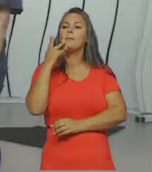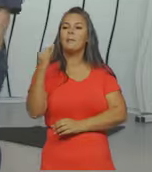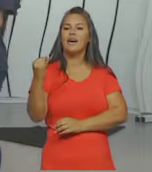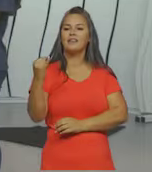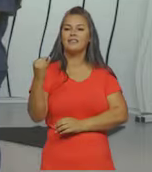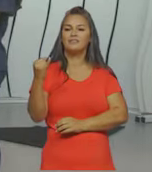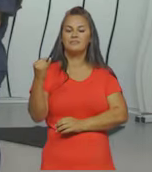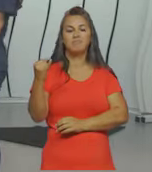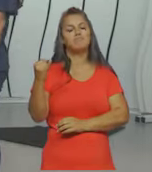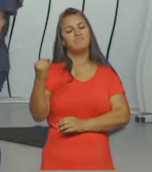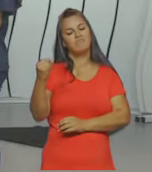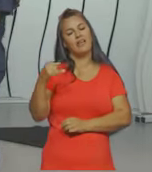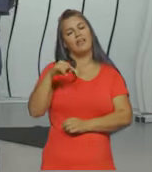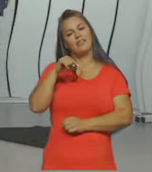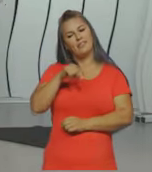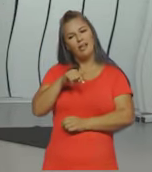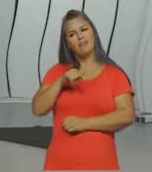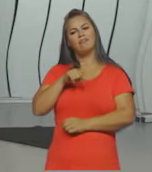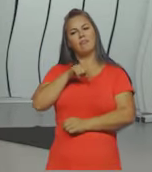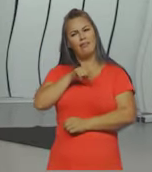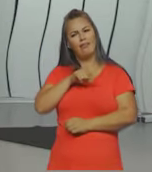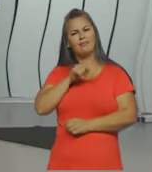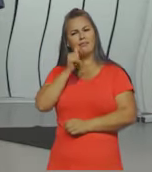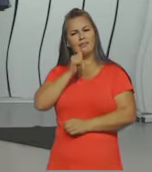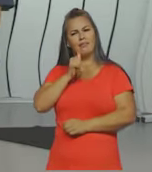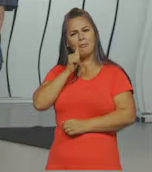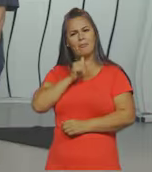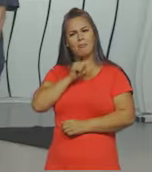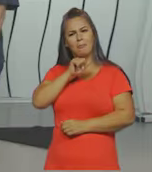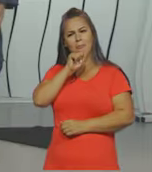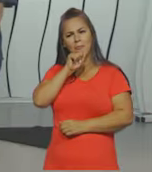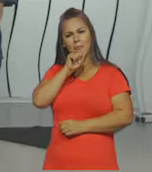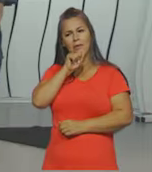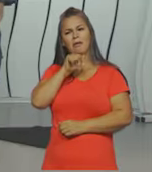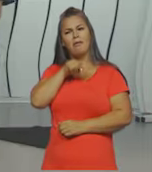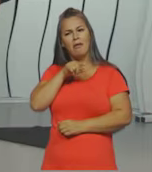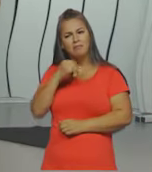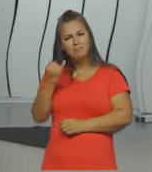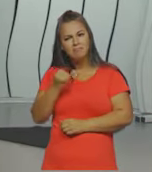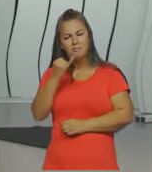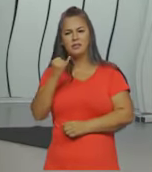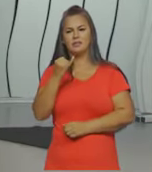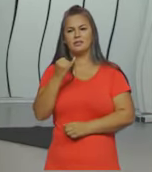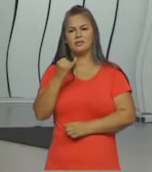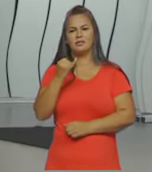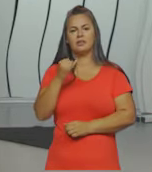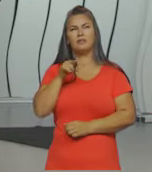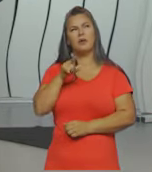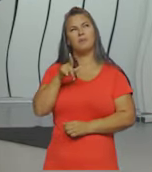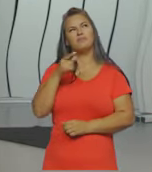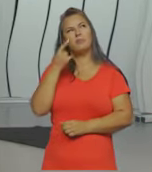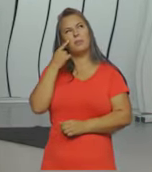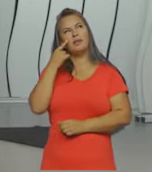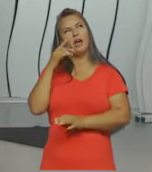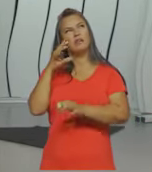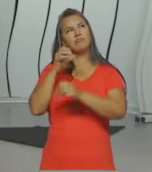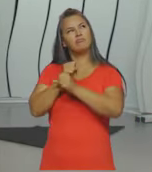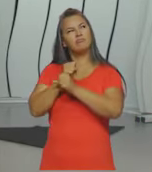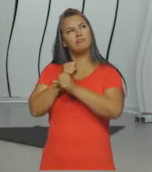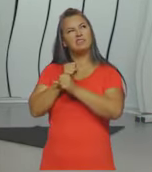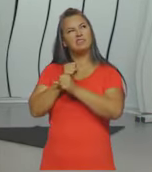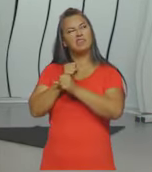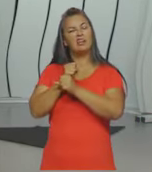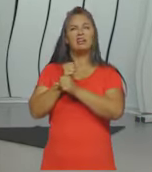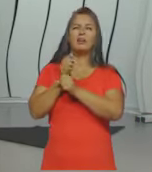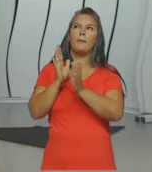DNA no núcleo dela. Então, aqui mostra o ciclo menstrual. Vamos calcular aqui um ciclo menstrual de